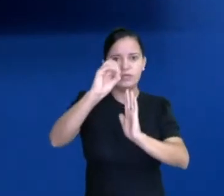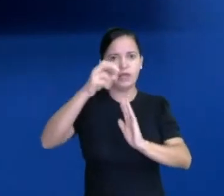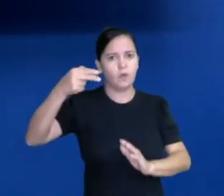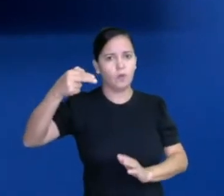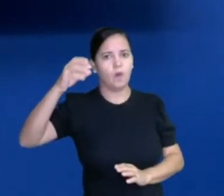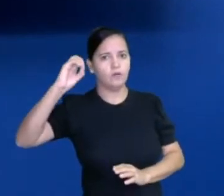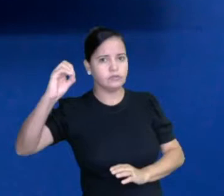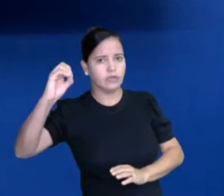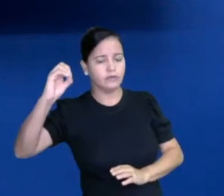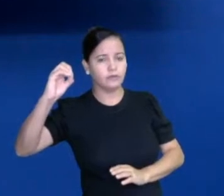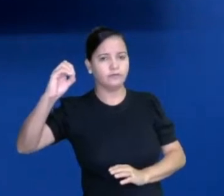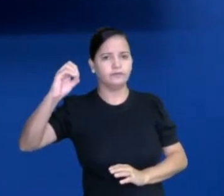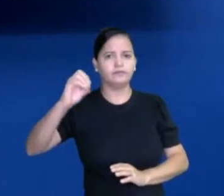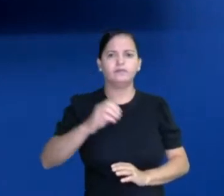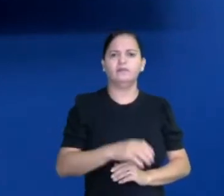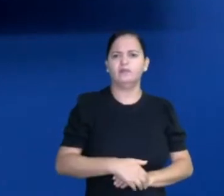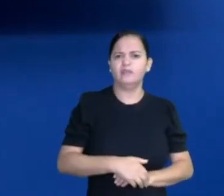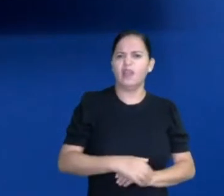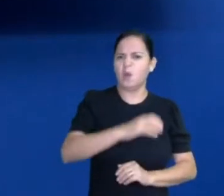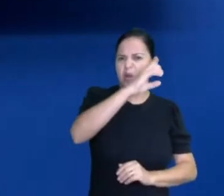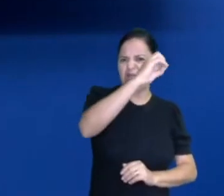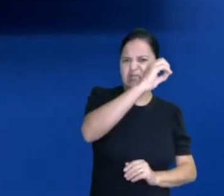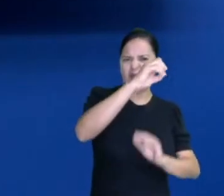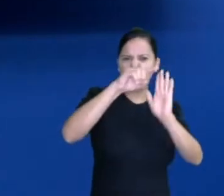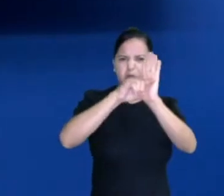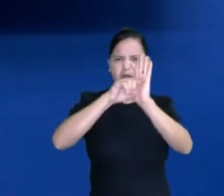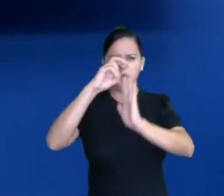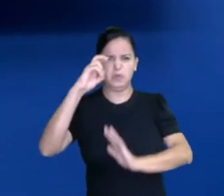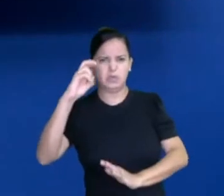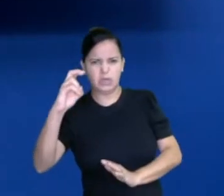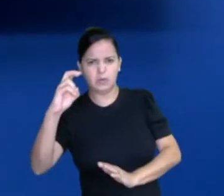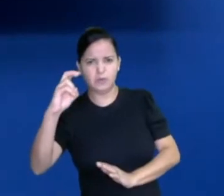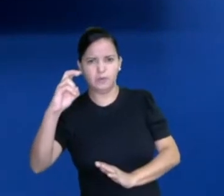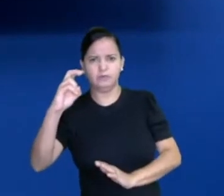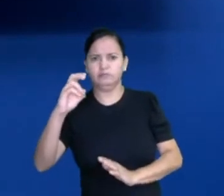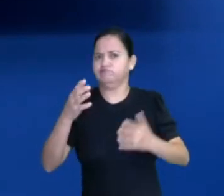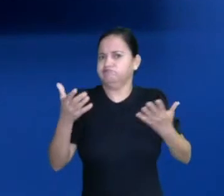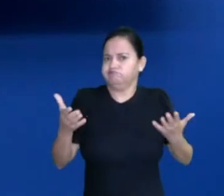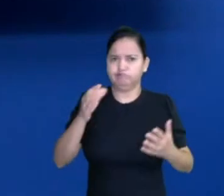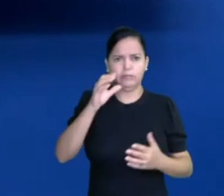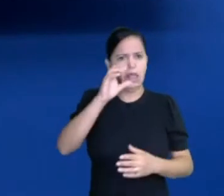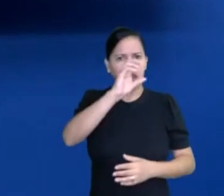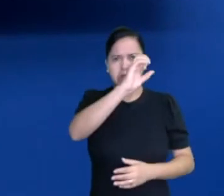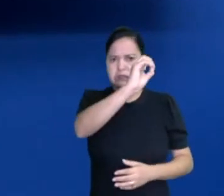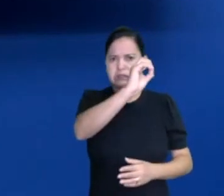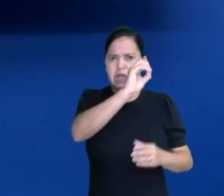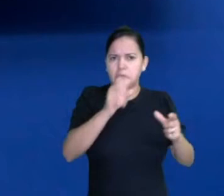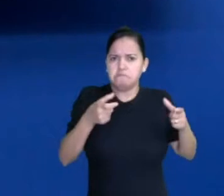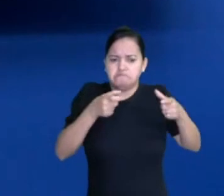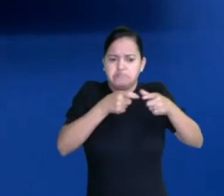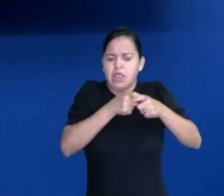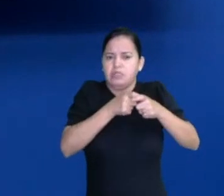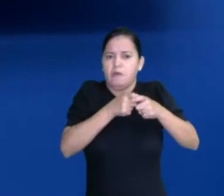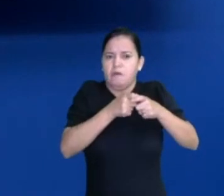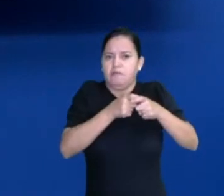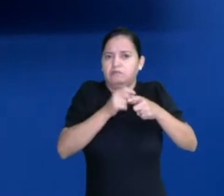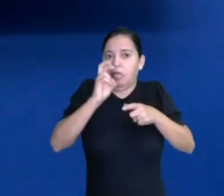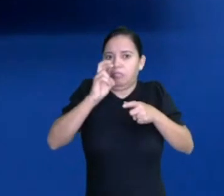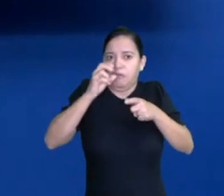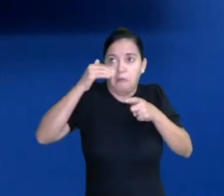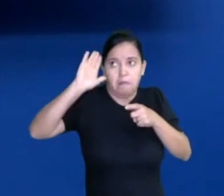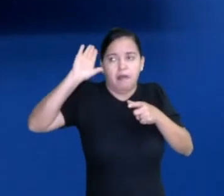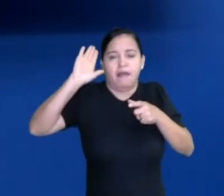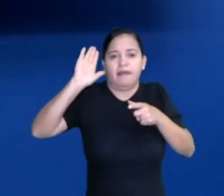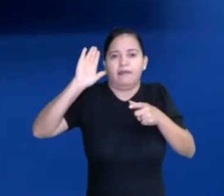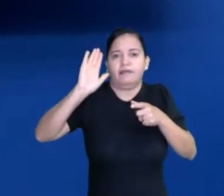aqui, professora, 0 menos 5. Professora, 0 é menor do que 5, eu não posso subtrair. Calma aí, eu